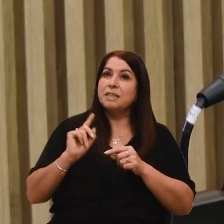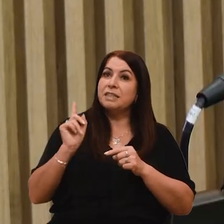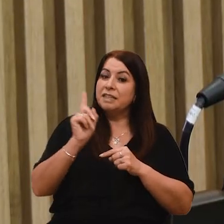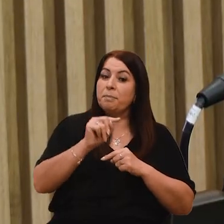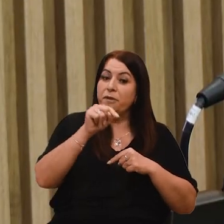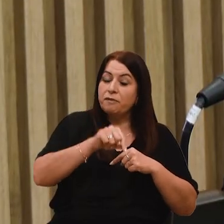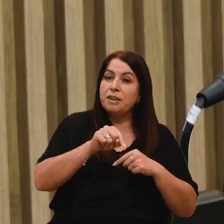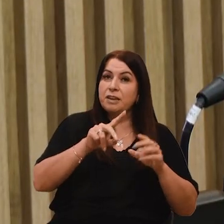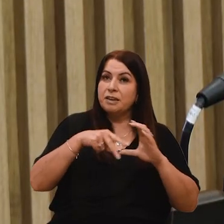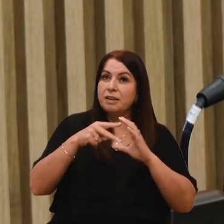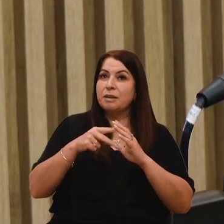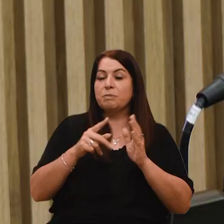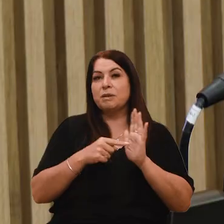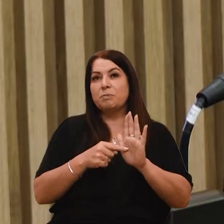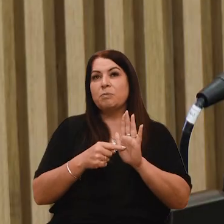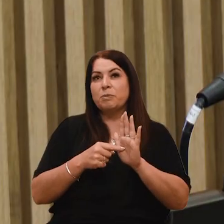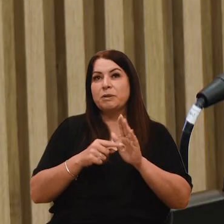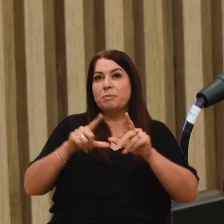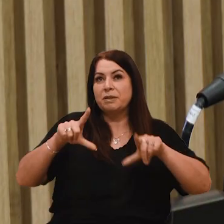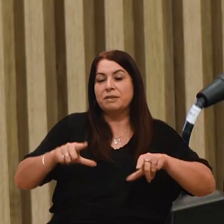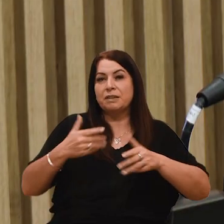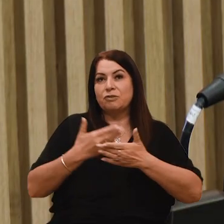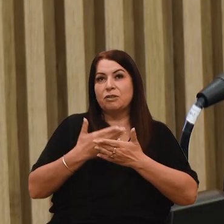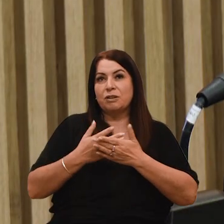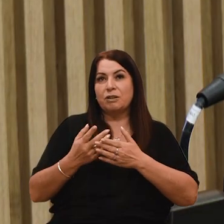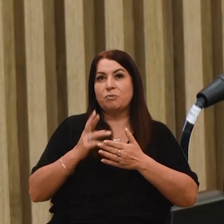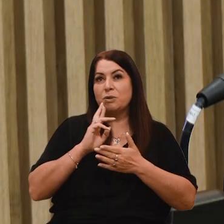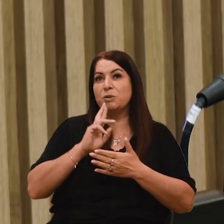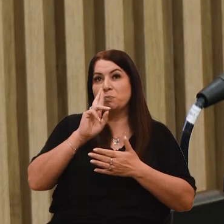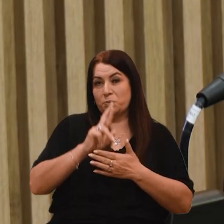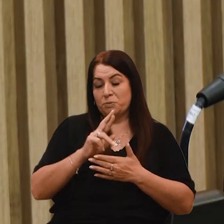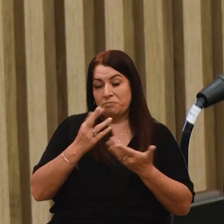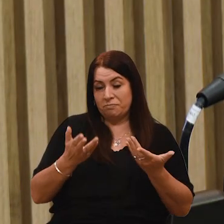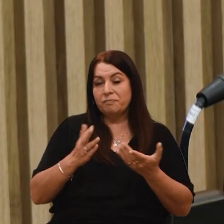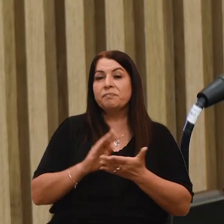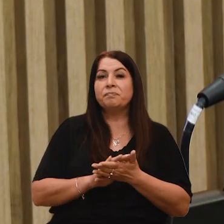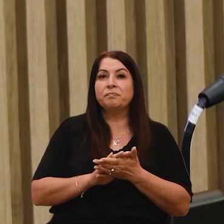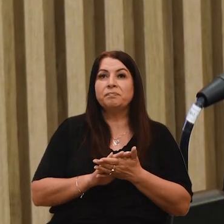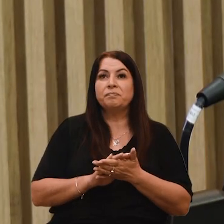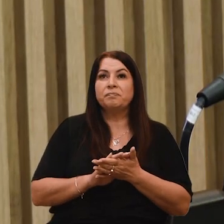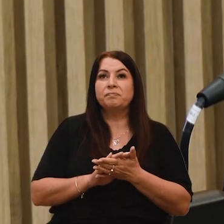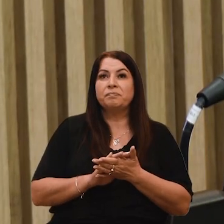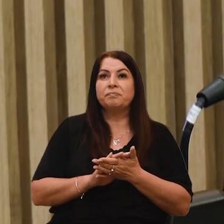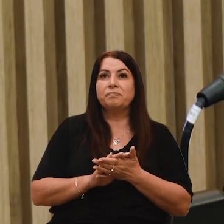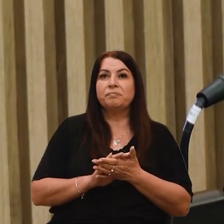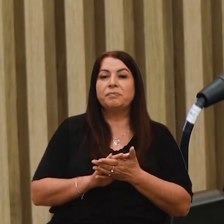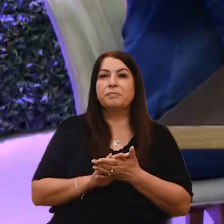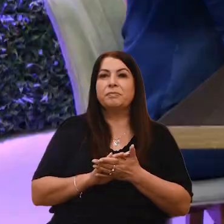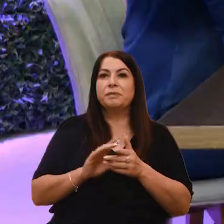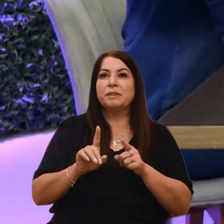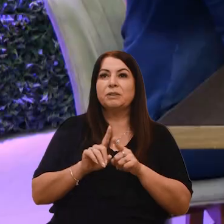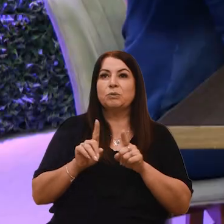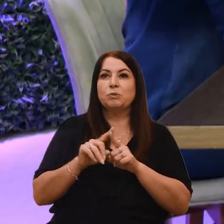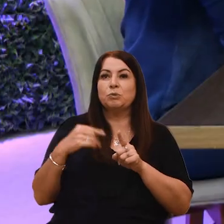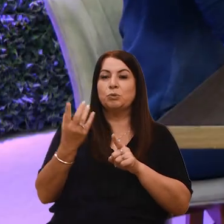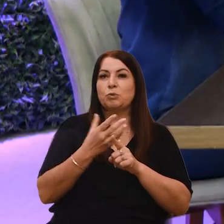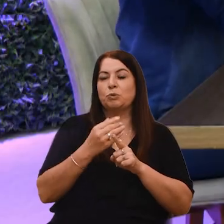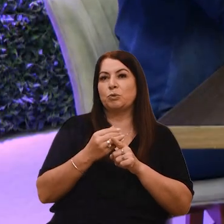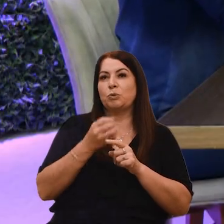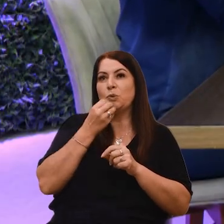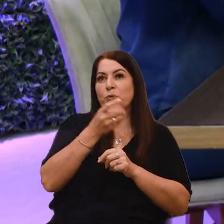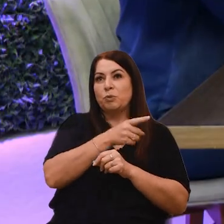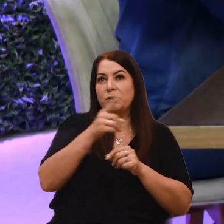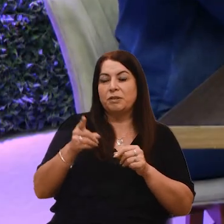gente vinha, nós levávamos para a sala de aula um retorno. Né? Ela contou da diplomação, porque outra também,